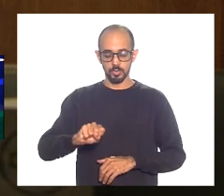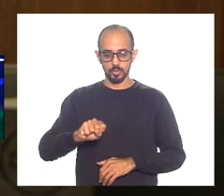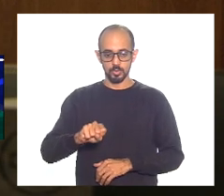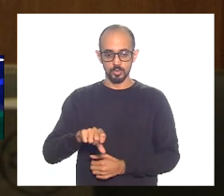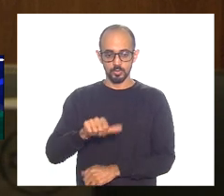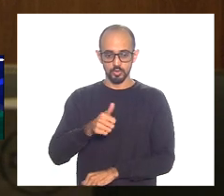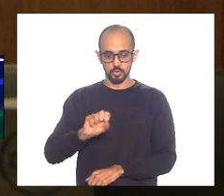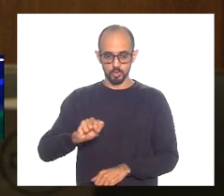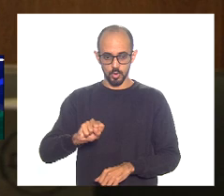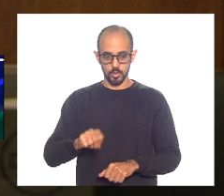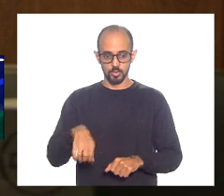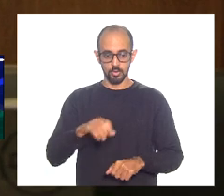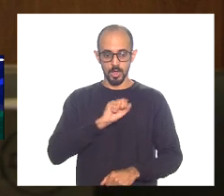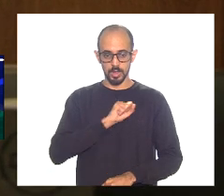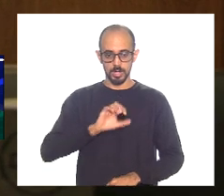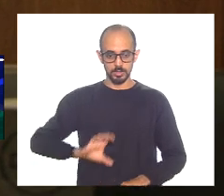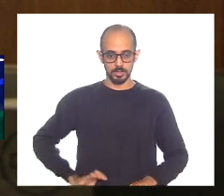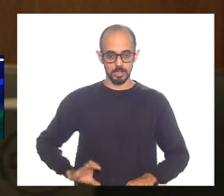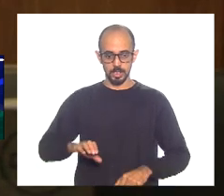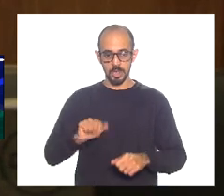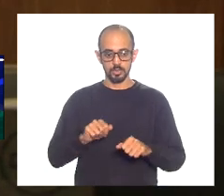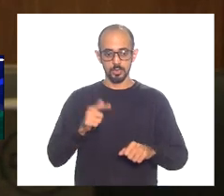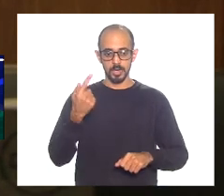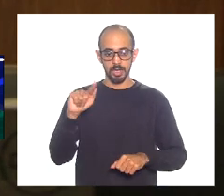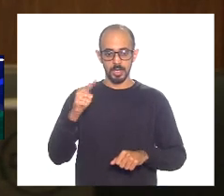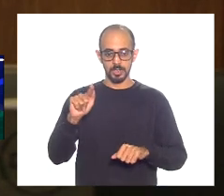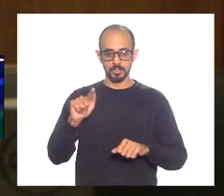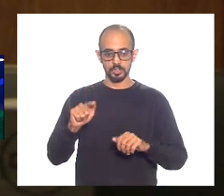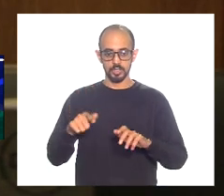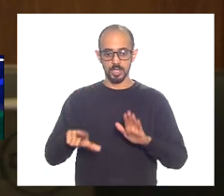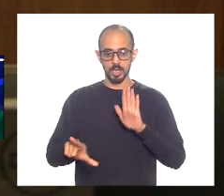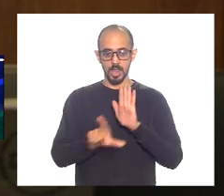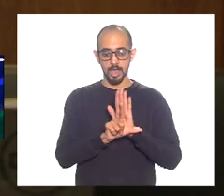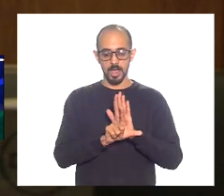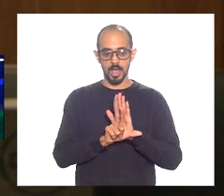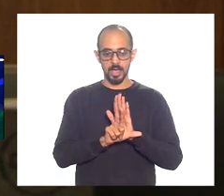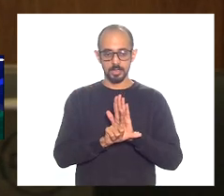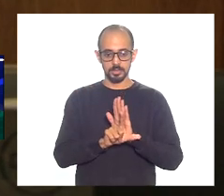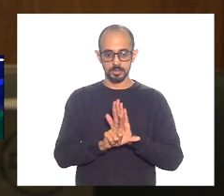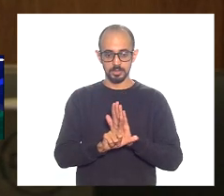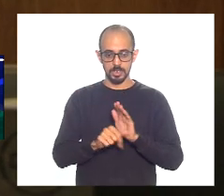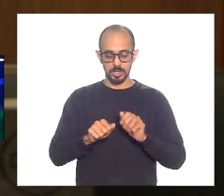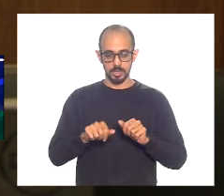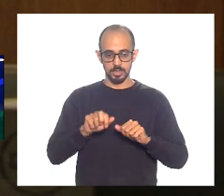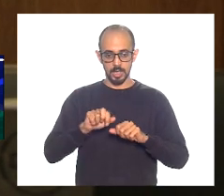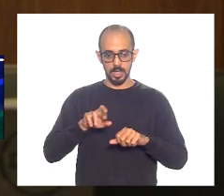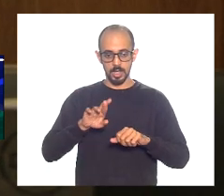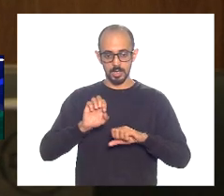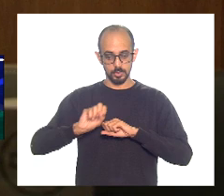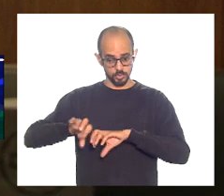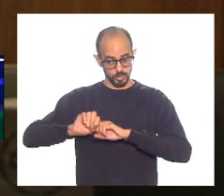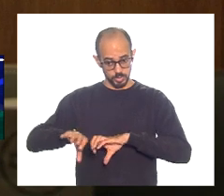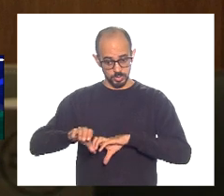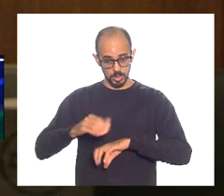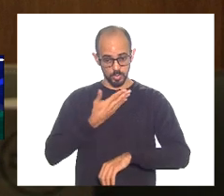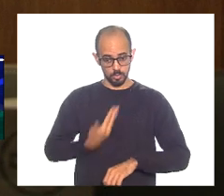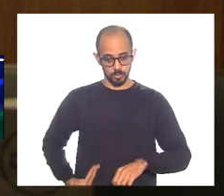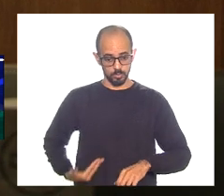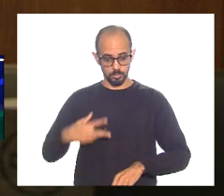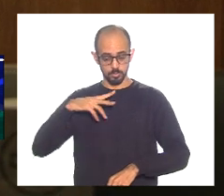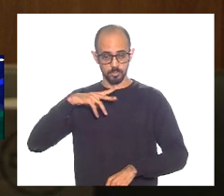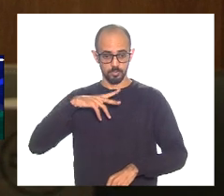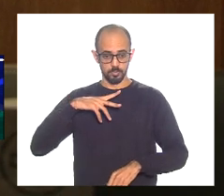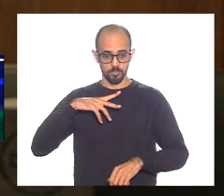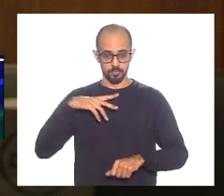Carlos Mink e André Siciliano, que dispõe sobre as garantias condicionais no ambiente escolar das redes de ensino público e privado do Estado do Rio de Janeiro. Há sobre a